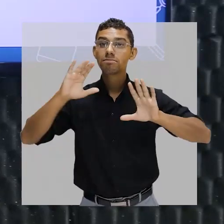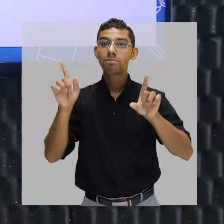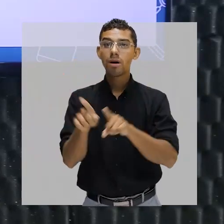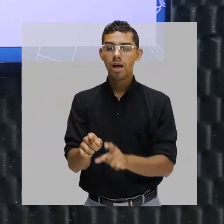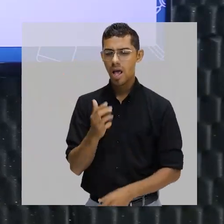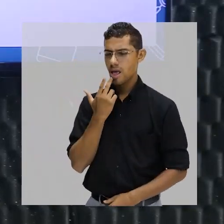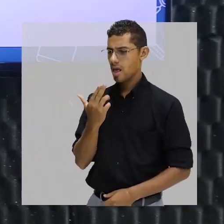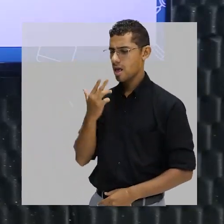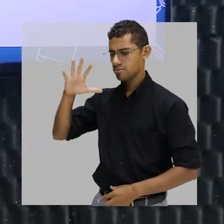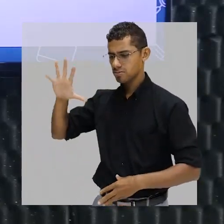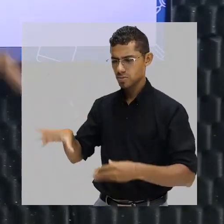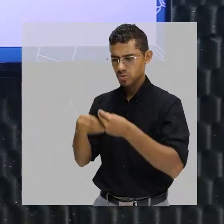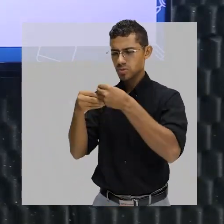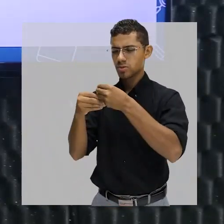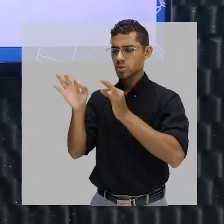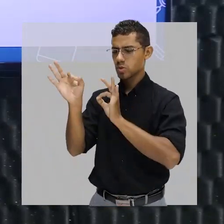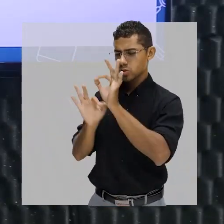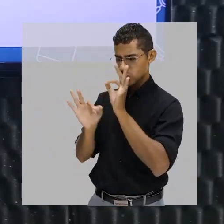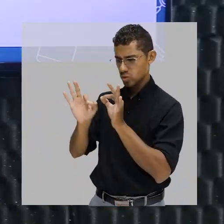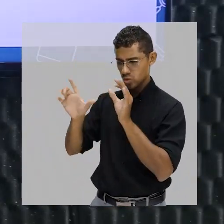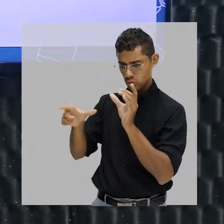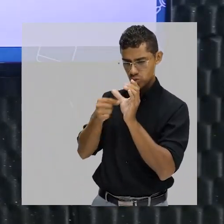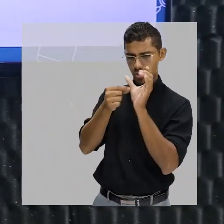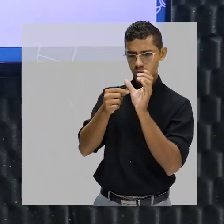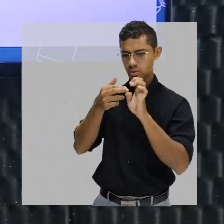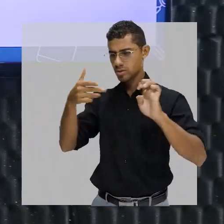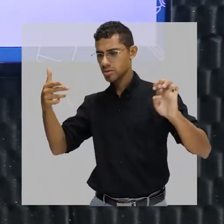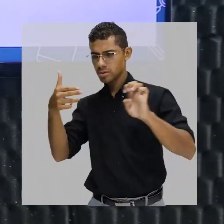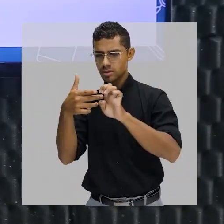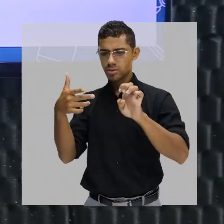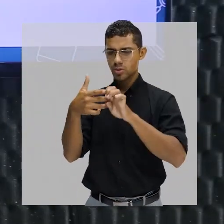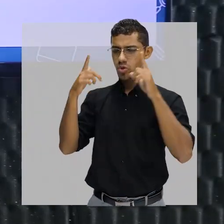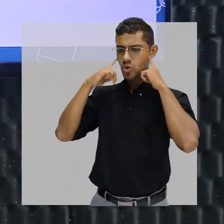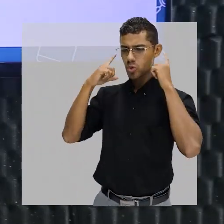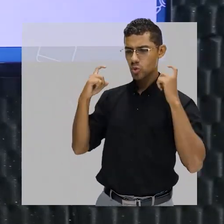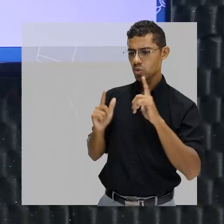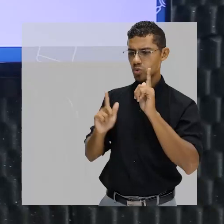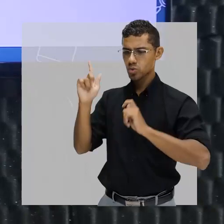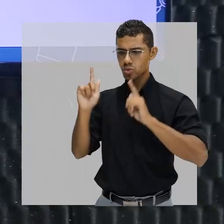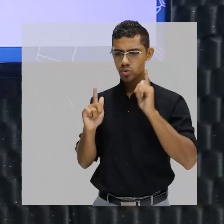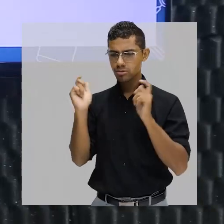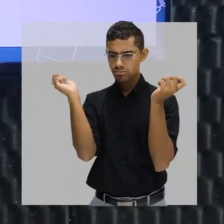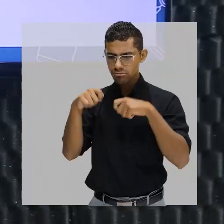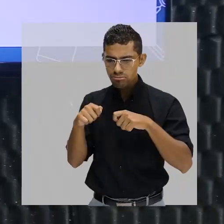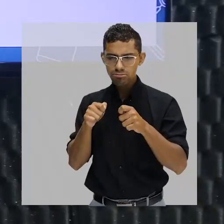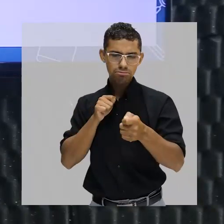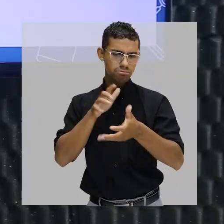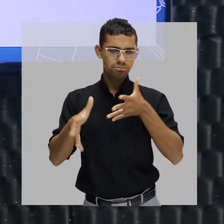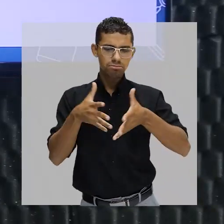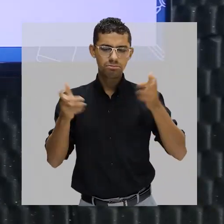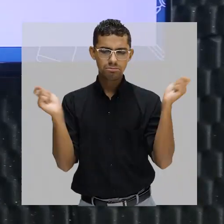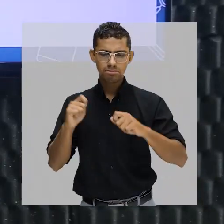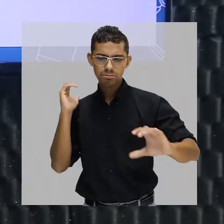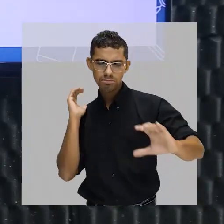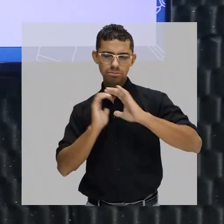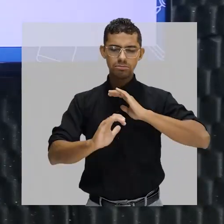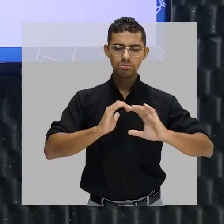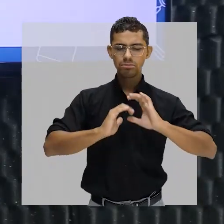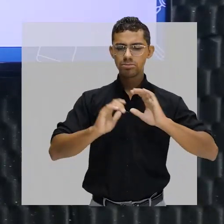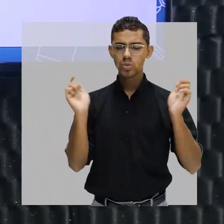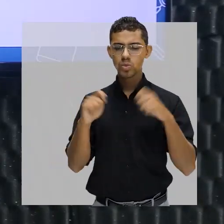já sabe, é o conjunto organizado de elementos, sons, gestos que possibilitam a comunicação, tá? É o